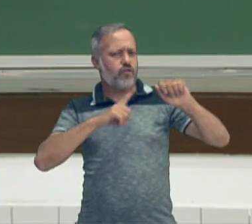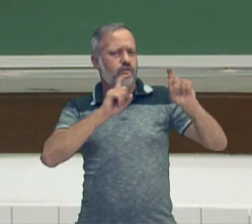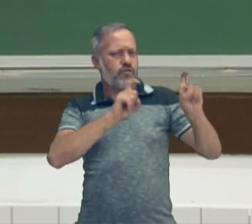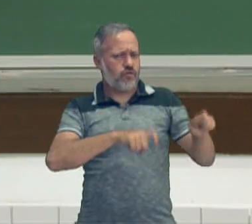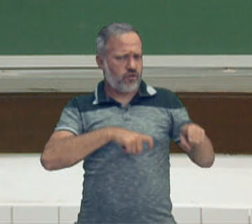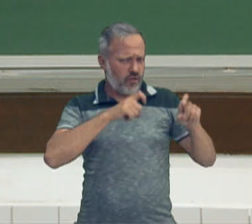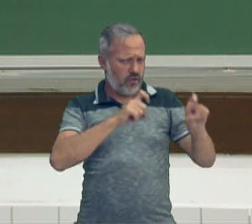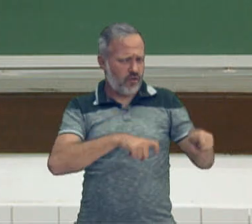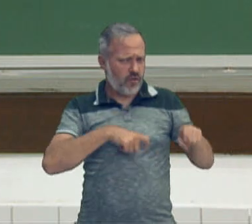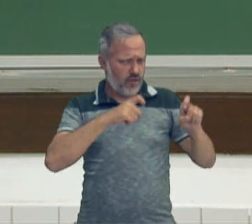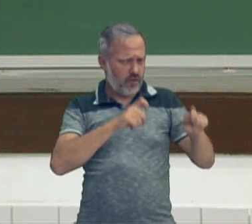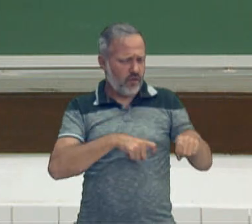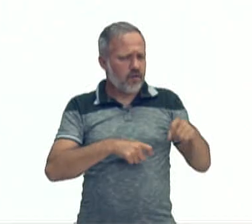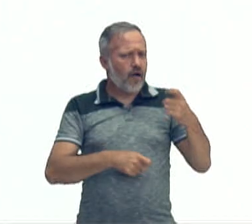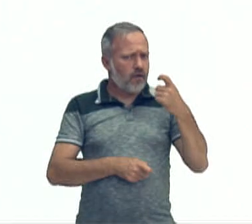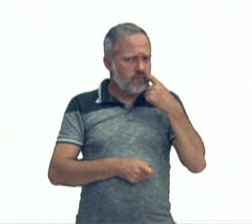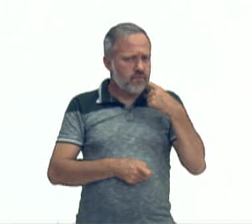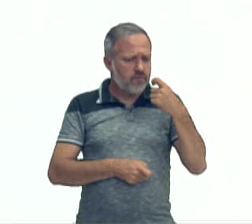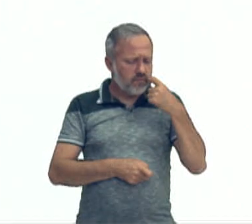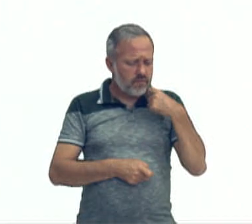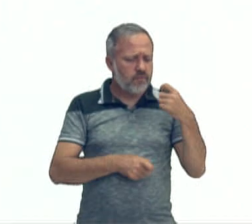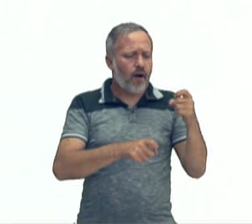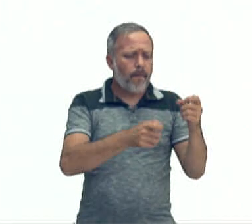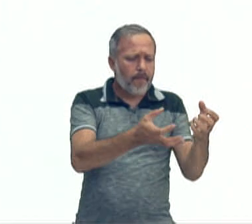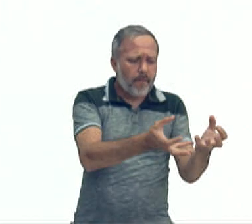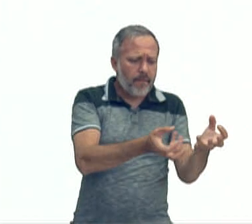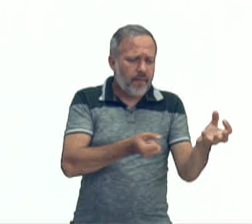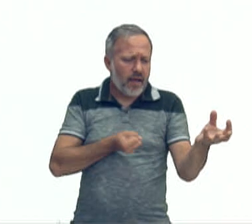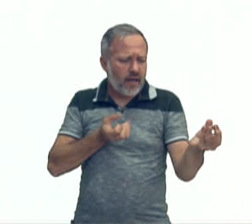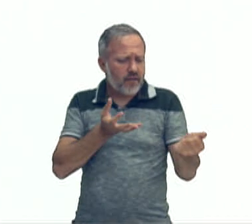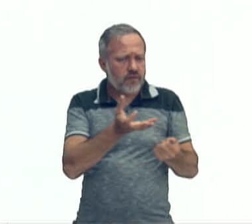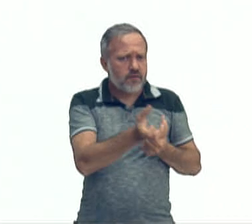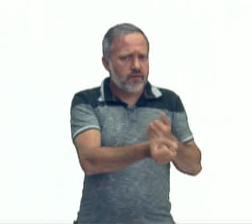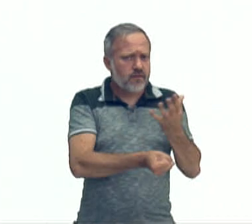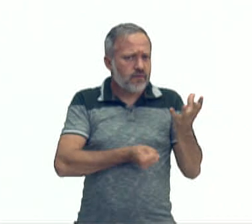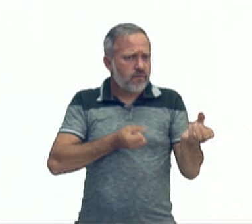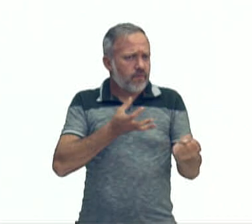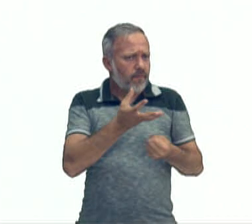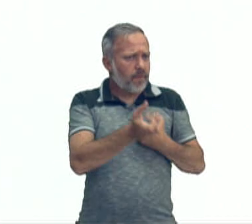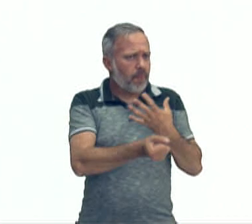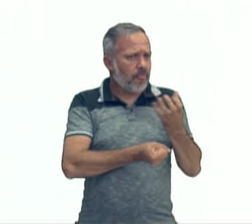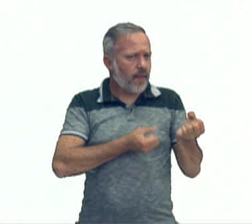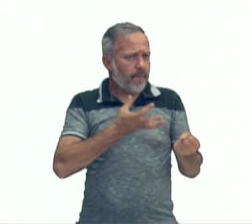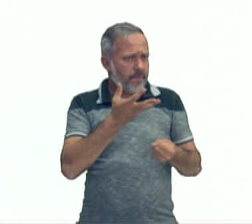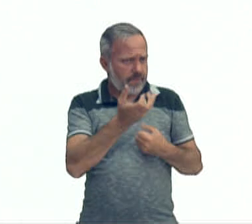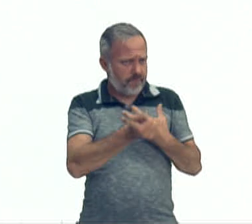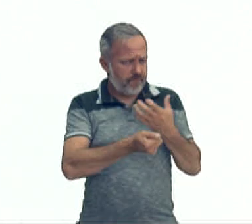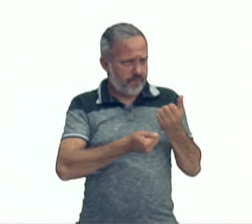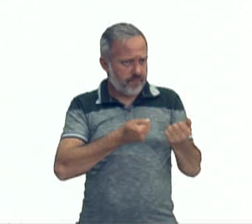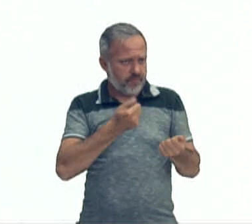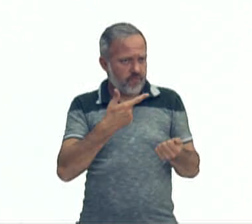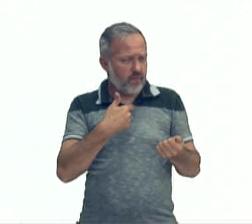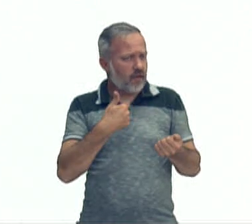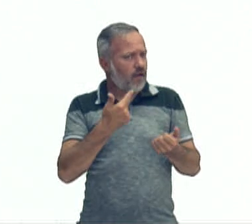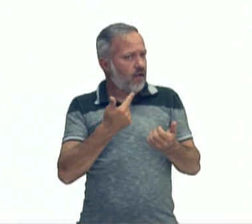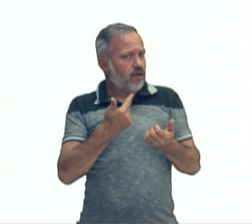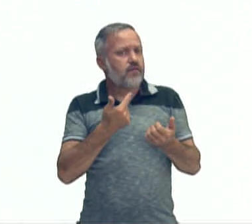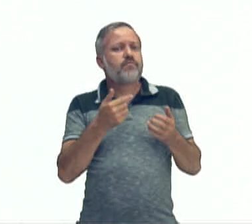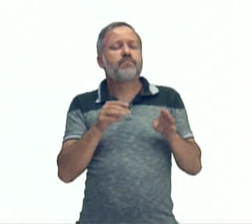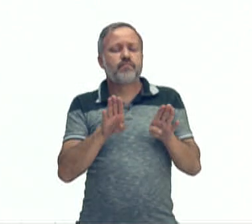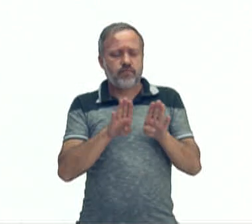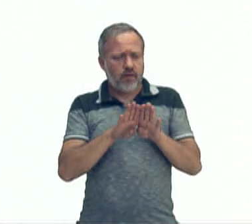caça, a pesca, mas também civilizações complexas, voltadas para o estudo da astronomia,